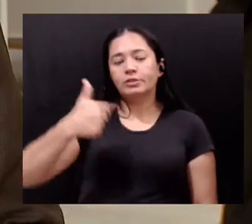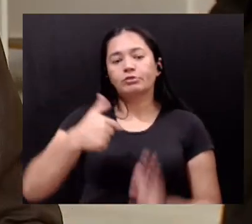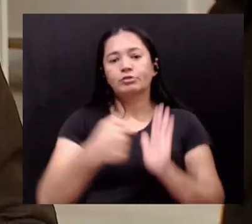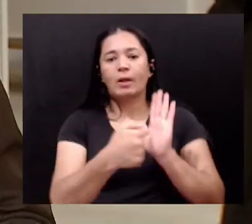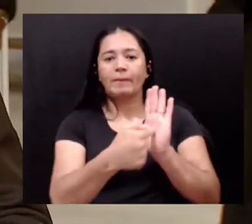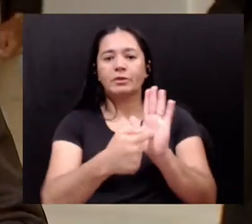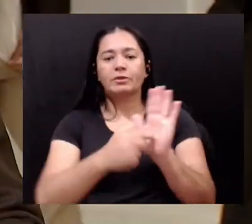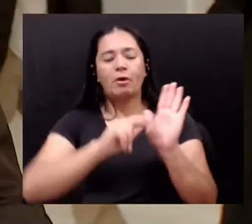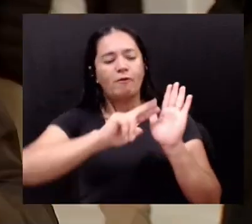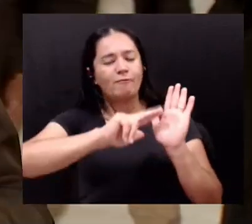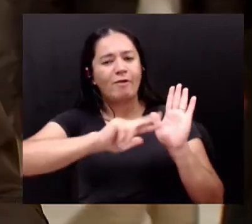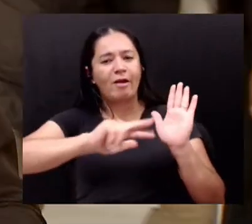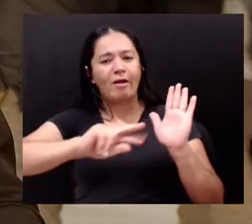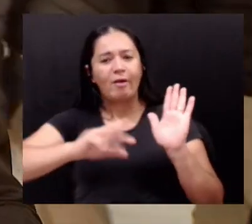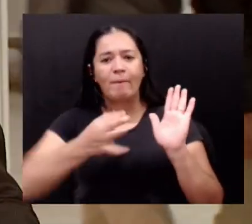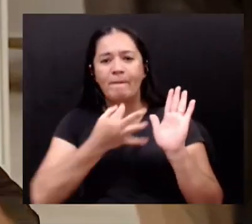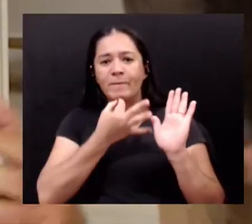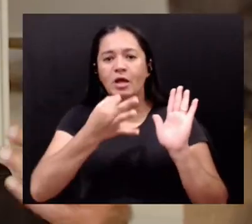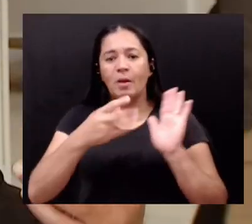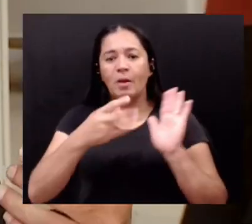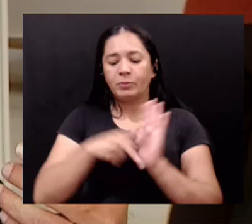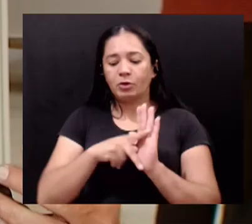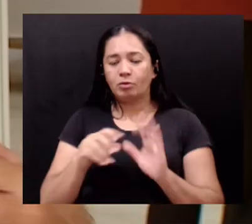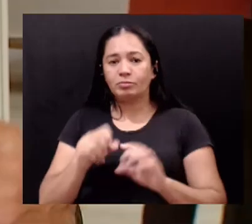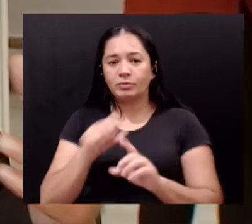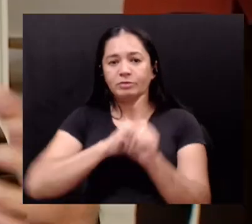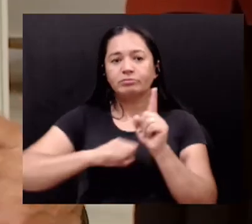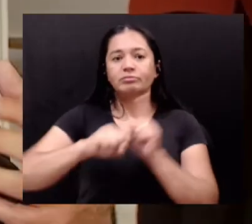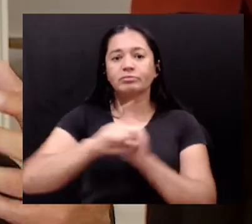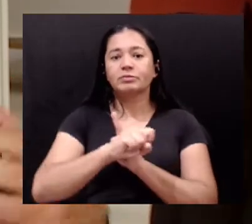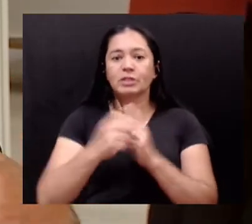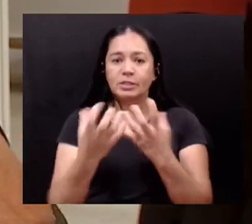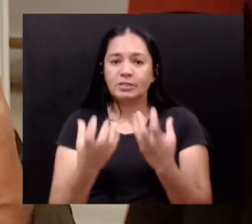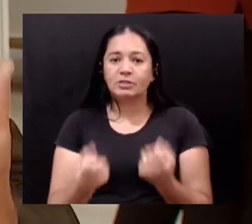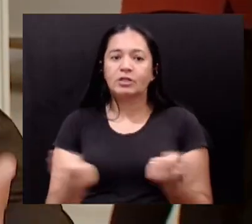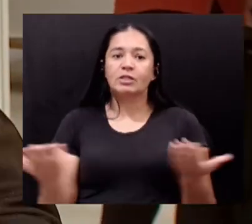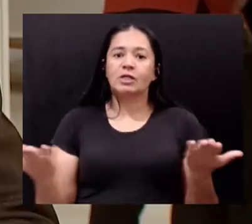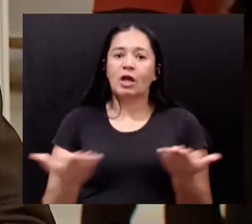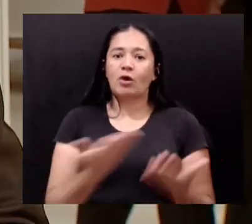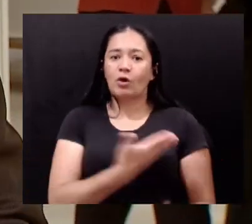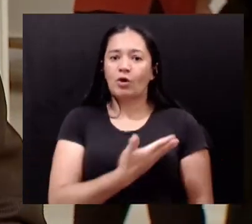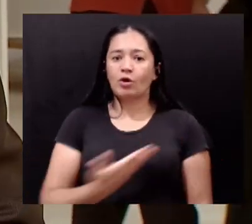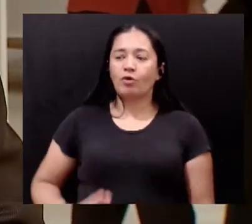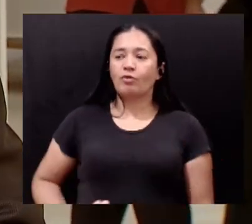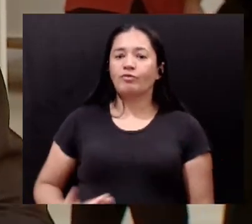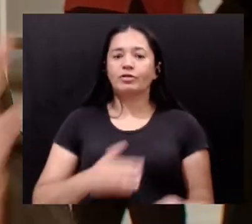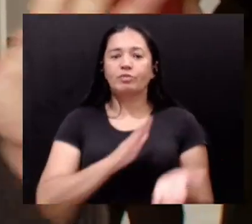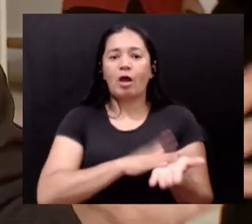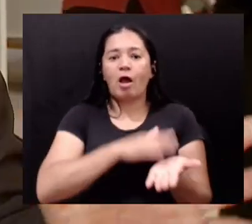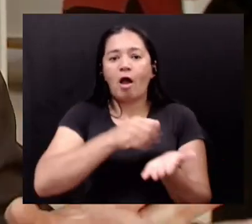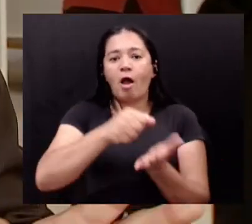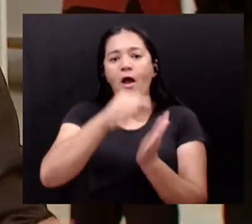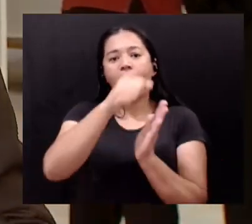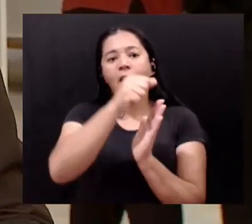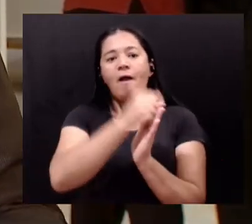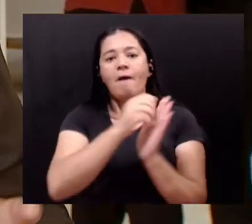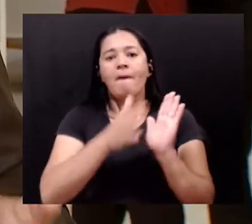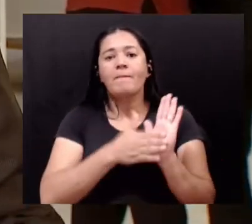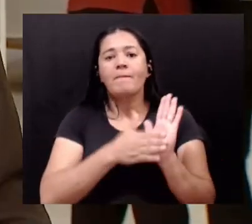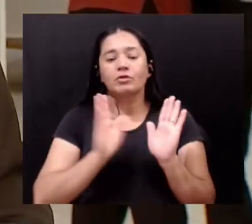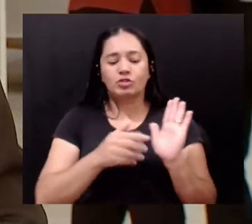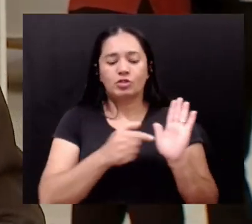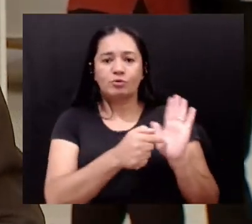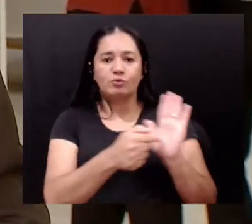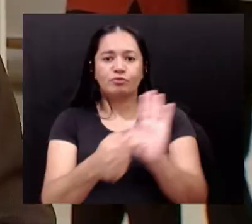pela sociedade que foram acatadas e agora o governo encaminhou essas propostas em emendas ao projeto para aprimorar a lei e